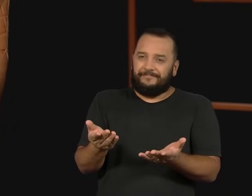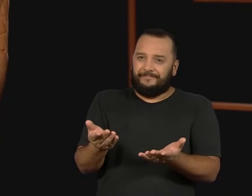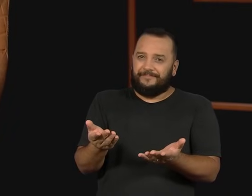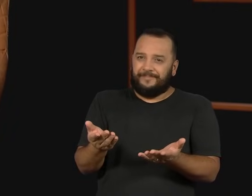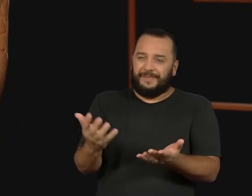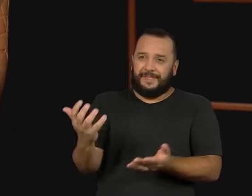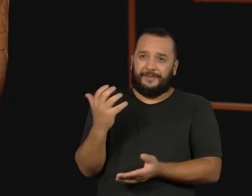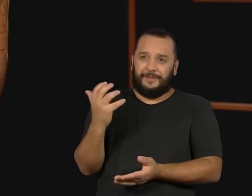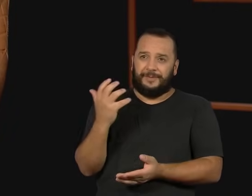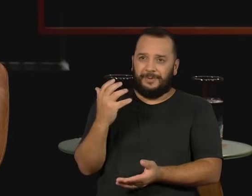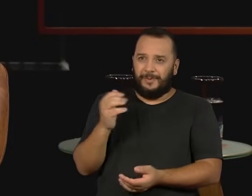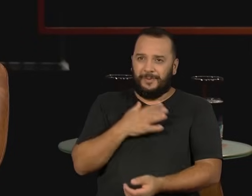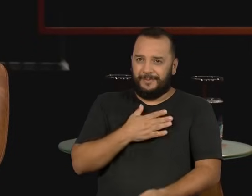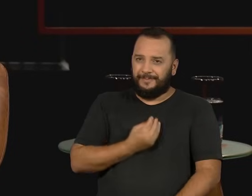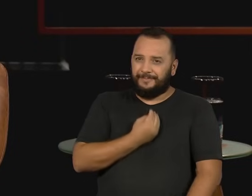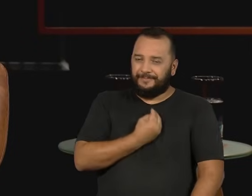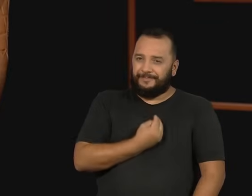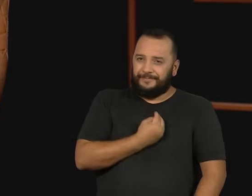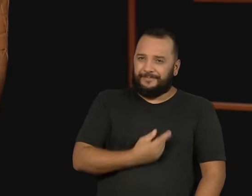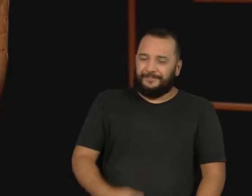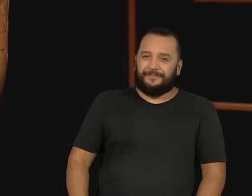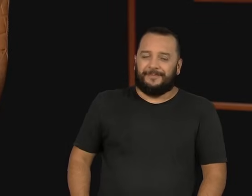instigou essa... Que cutucava.